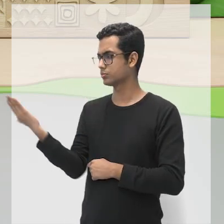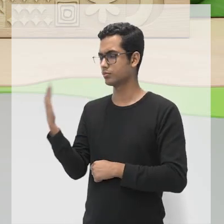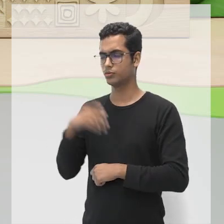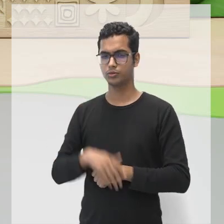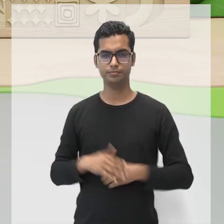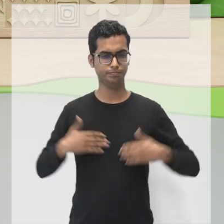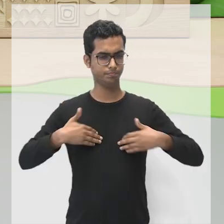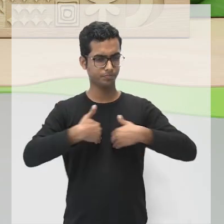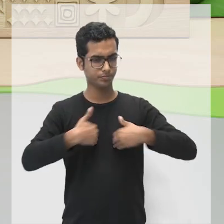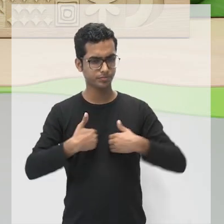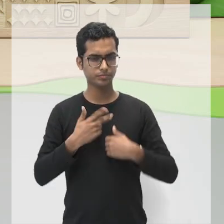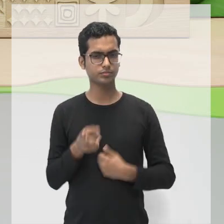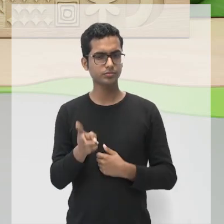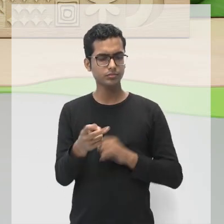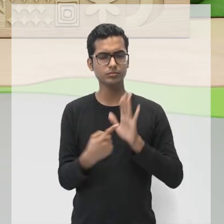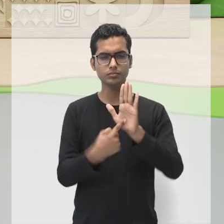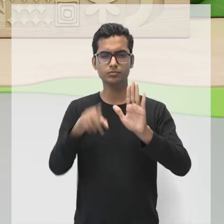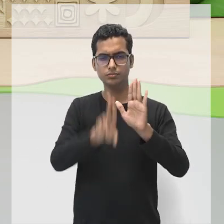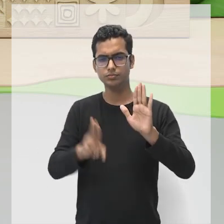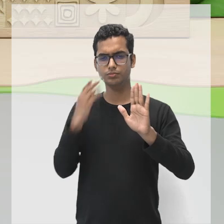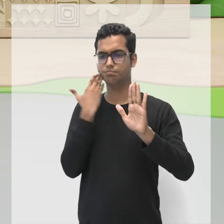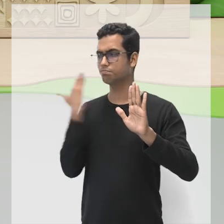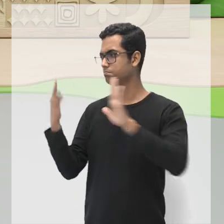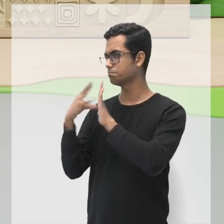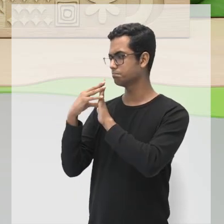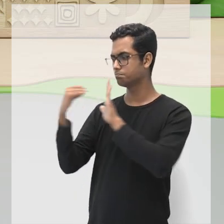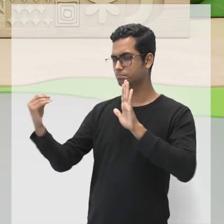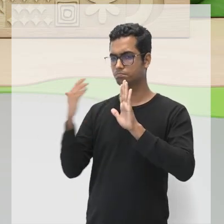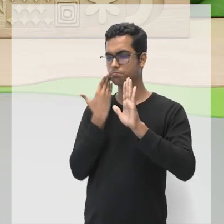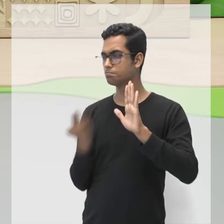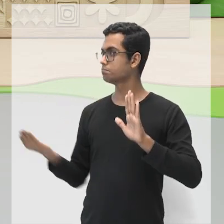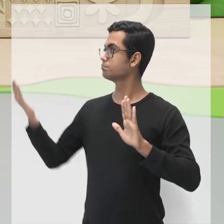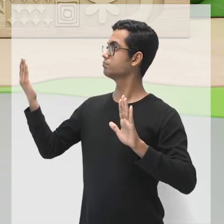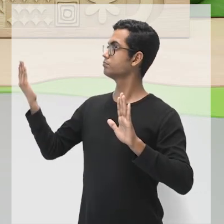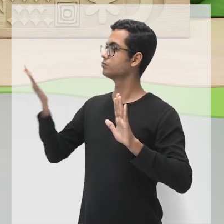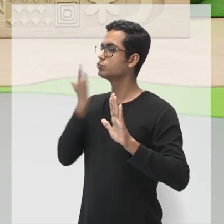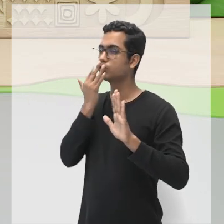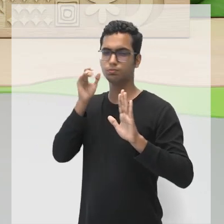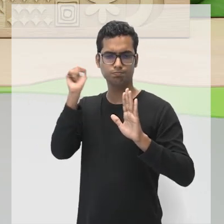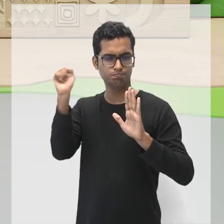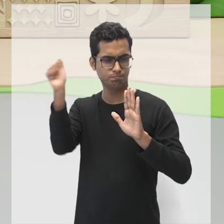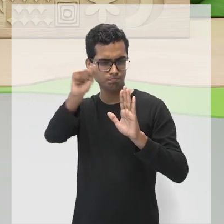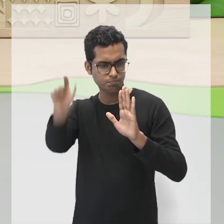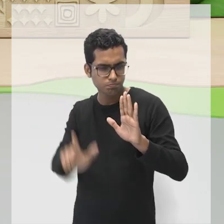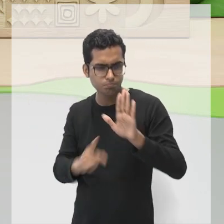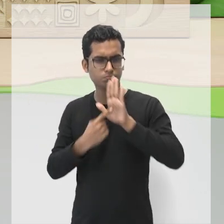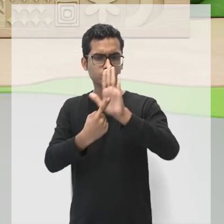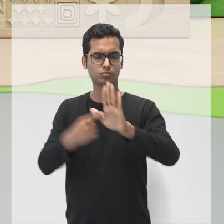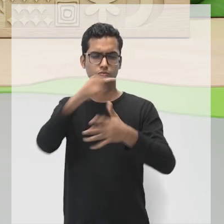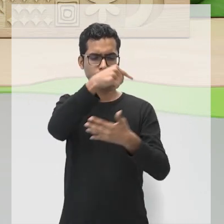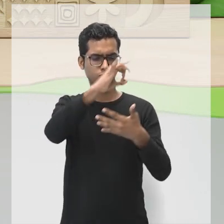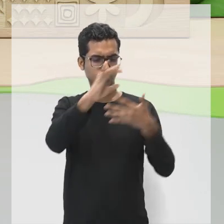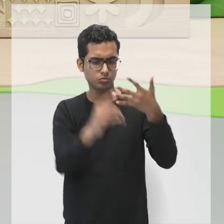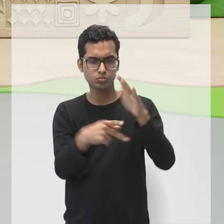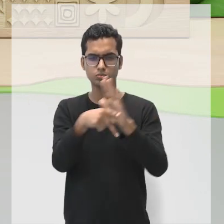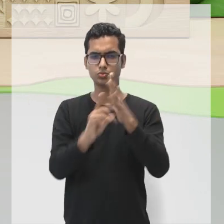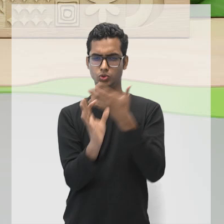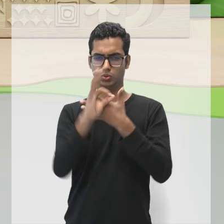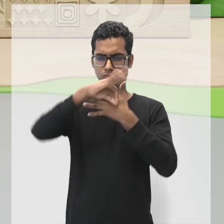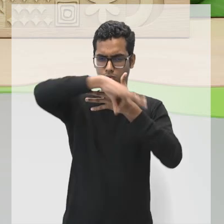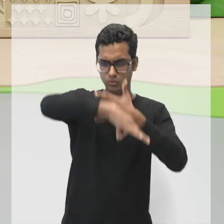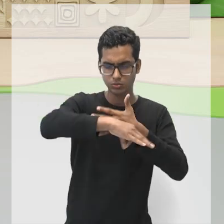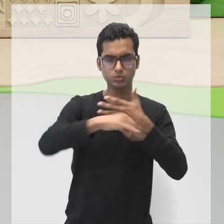célula animal, nós sempre usamos esse modelo aqui didático, né, apresentando aqui todas as